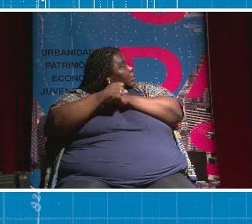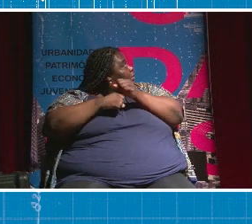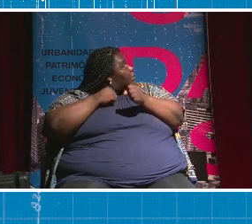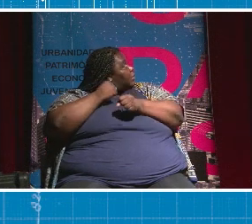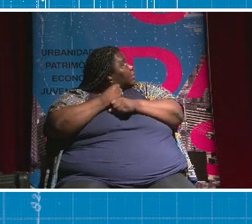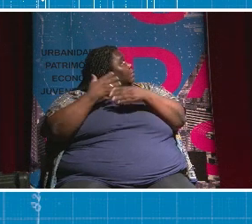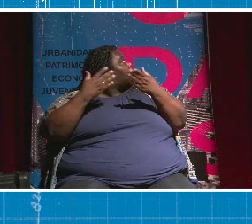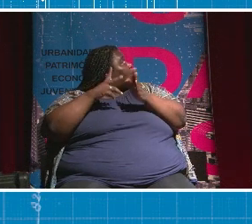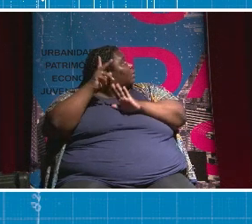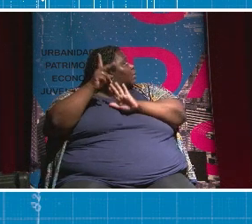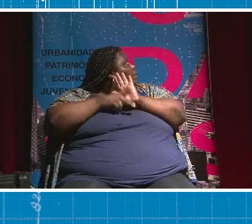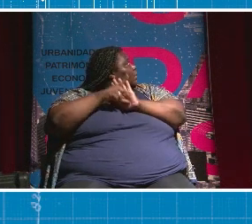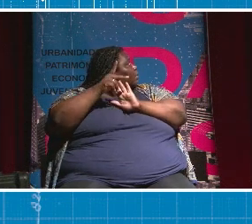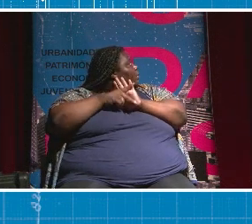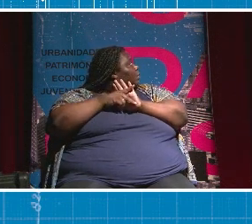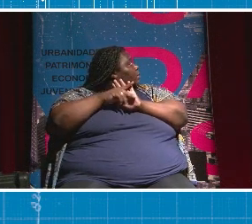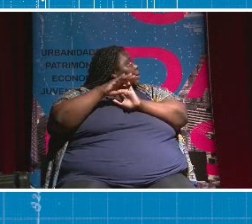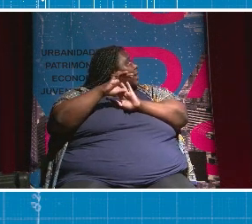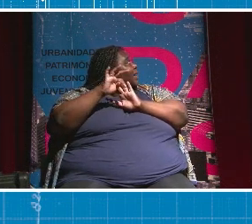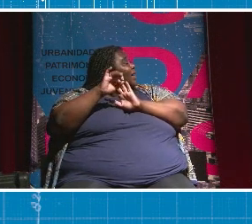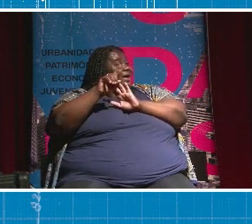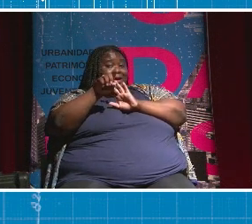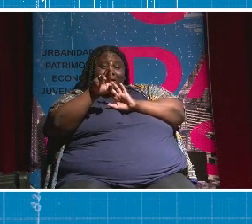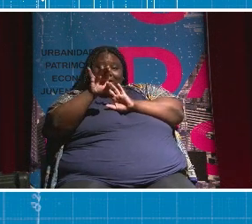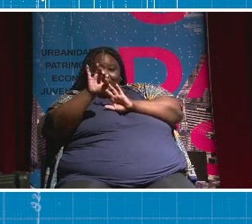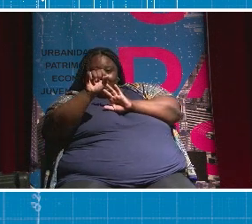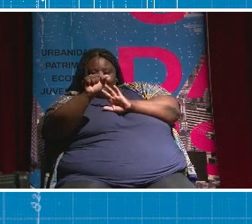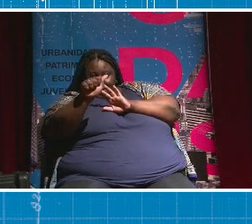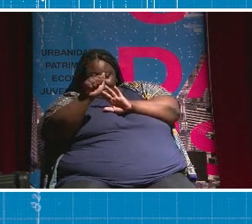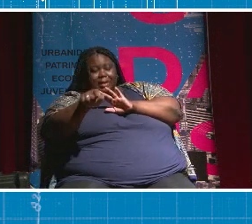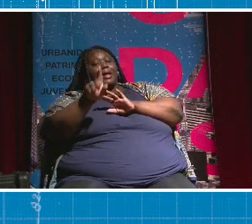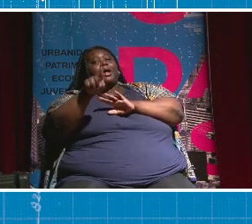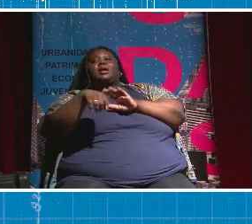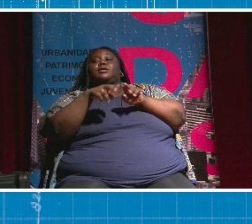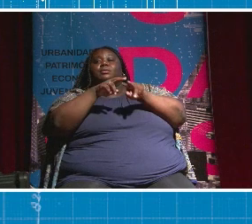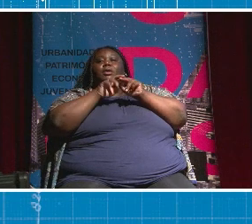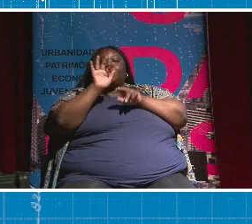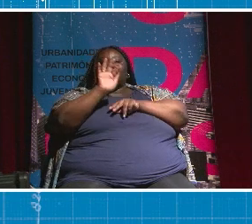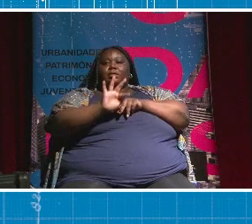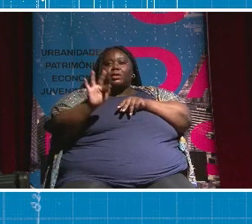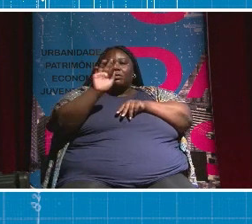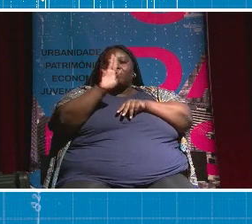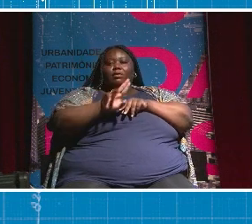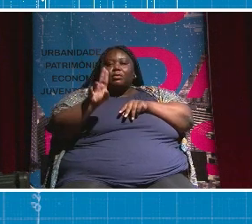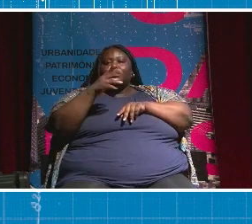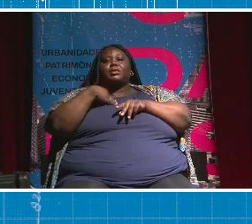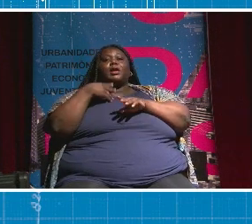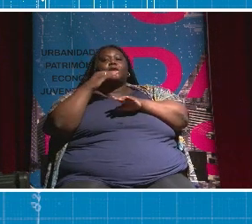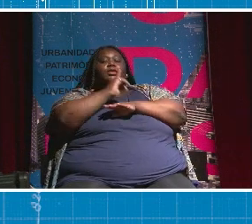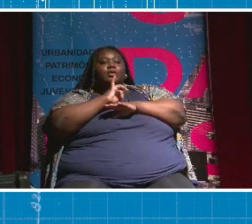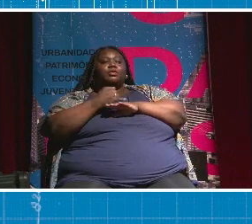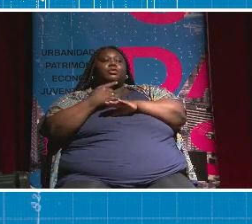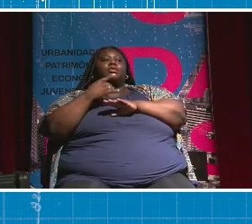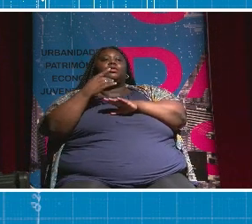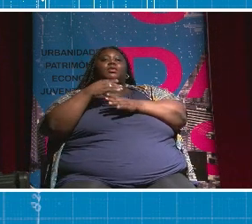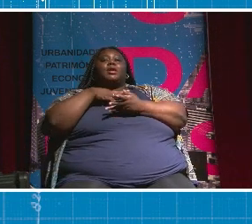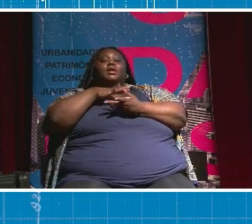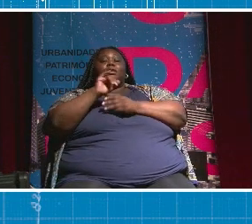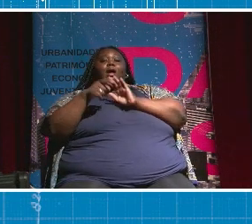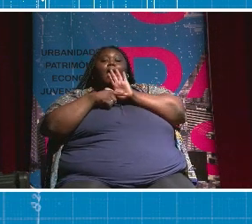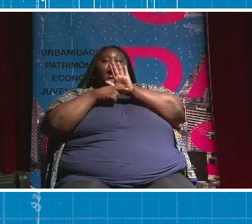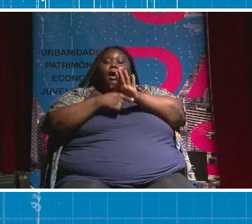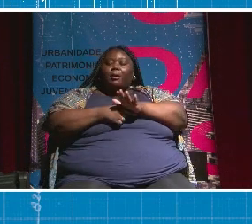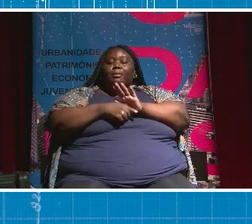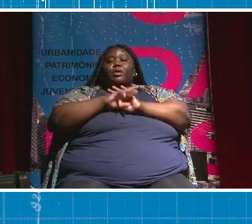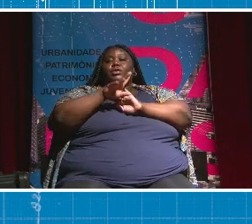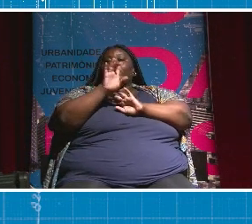ela procura, por meio das universidades, por meio das instituições educacionais, trabalhar colaborativamente para apoiar não só